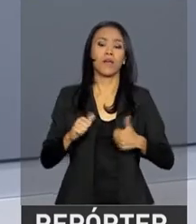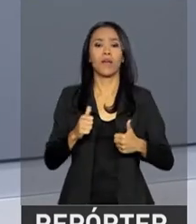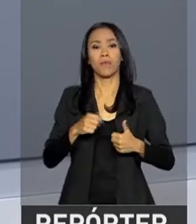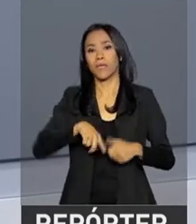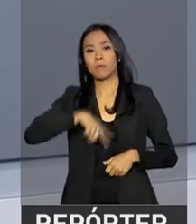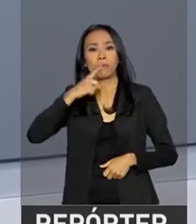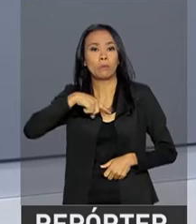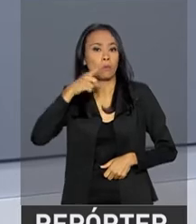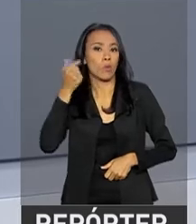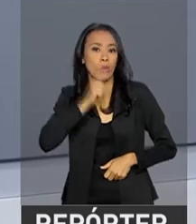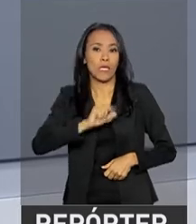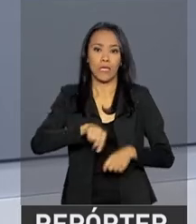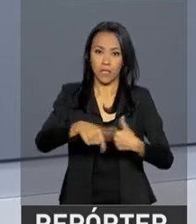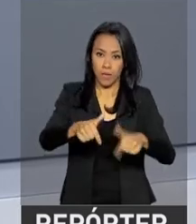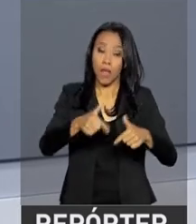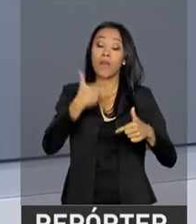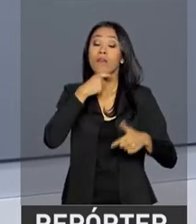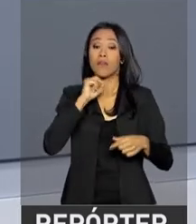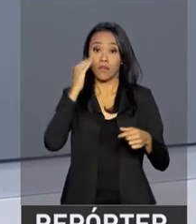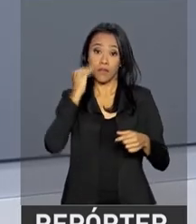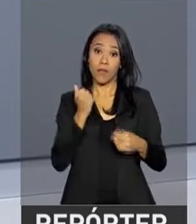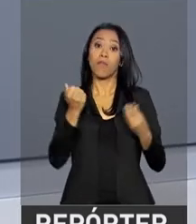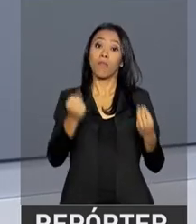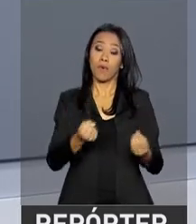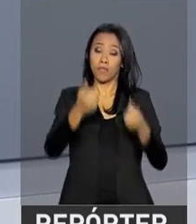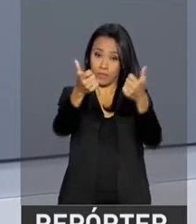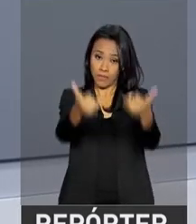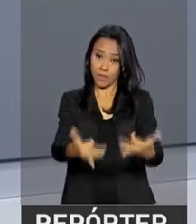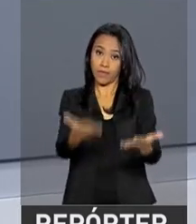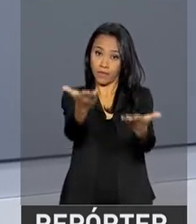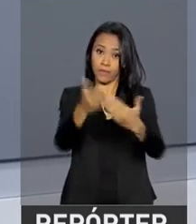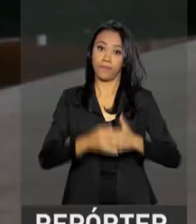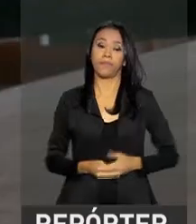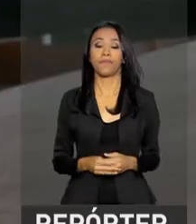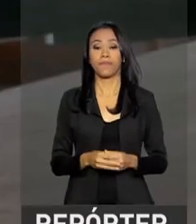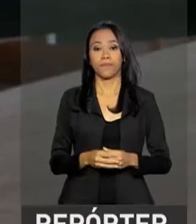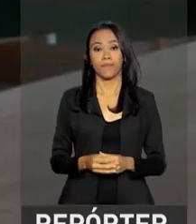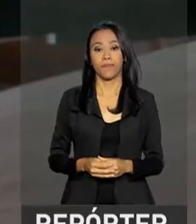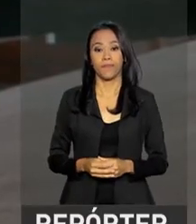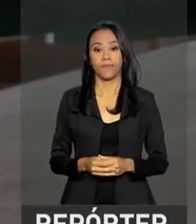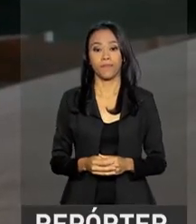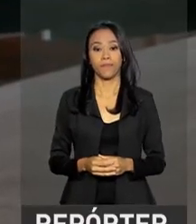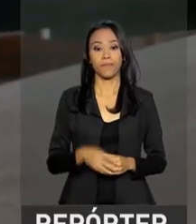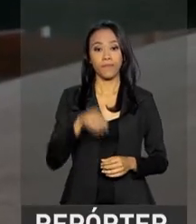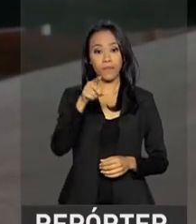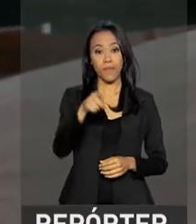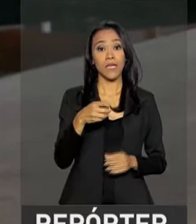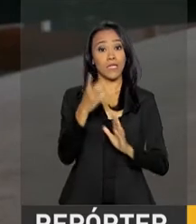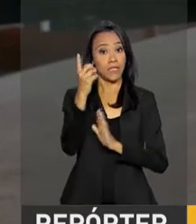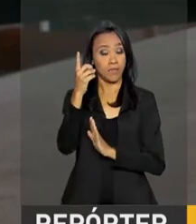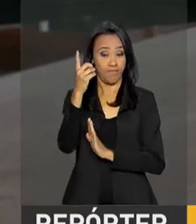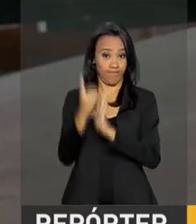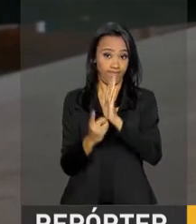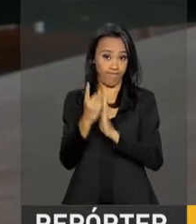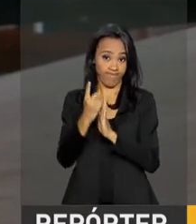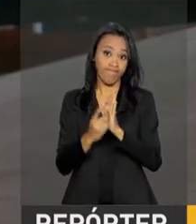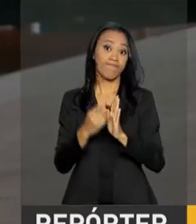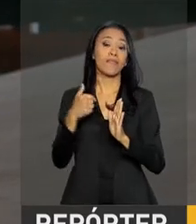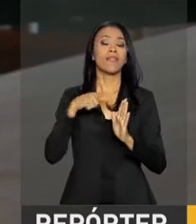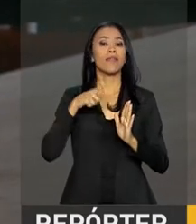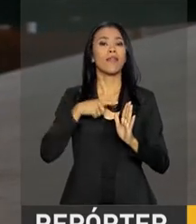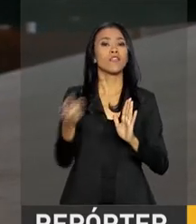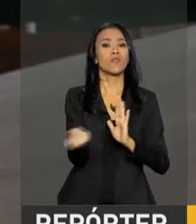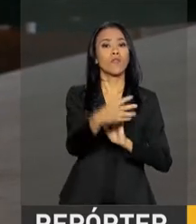explica como vai funcionar esse programa é o repórter joão pedro neto essa portaria estabelece as regras as